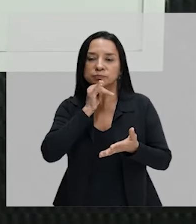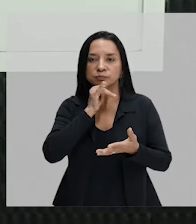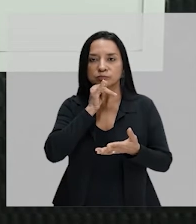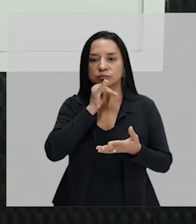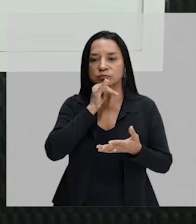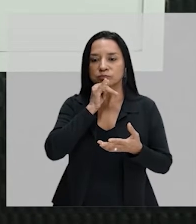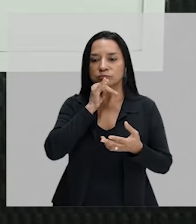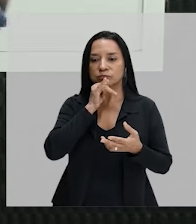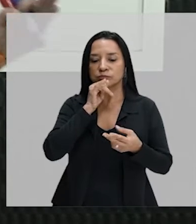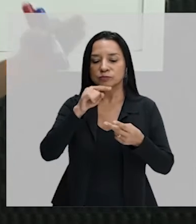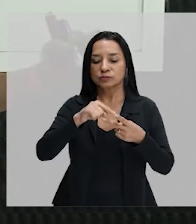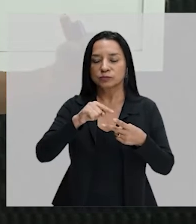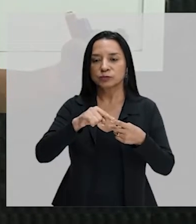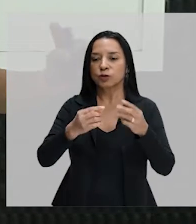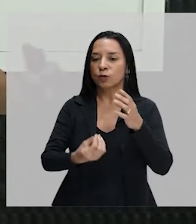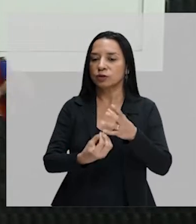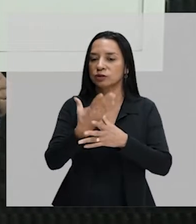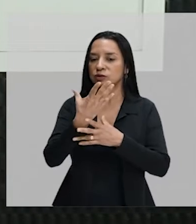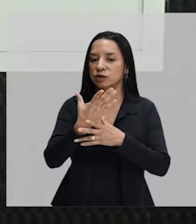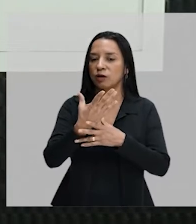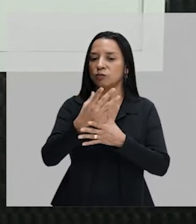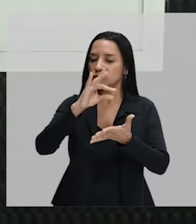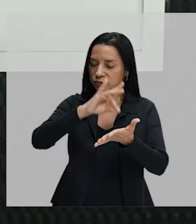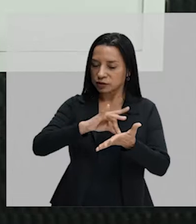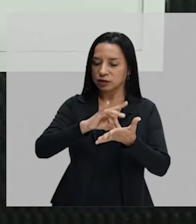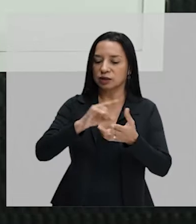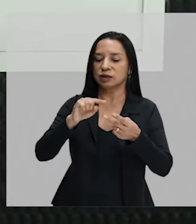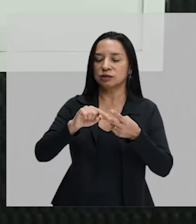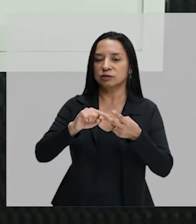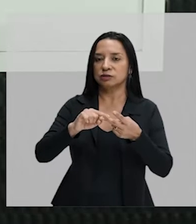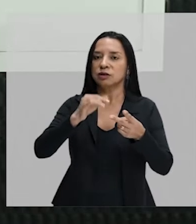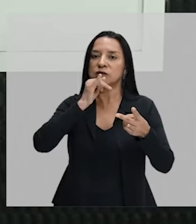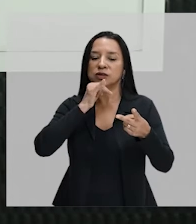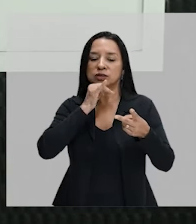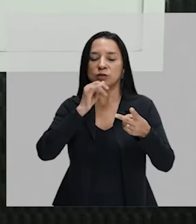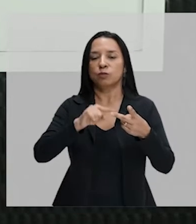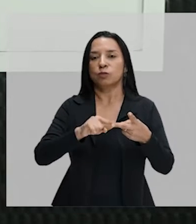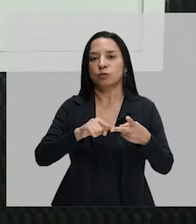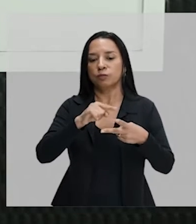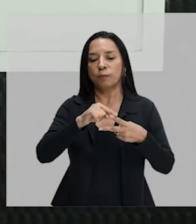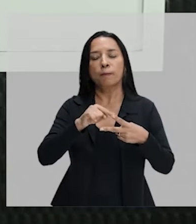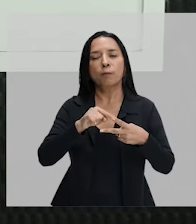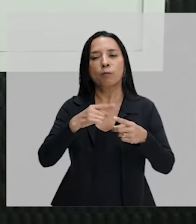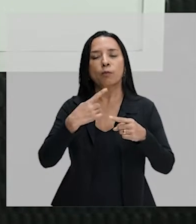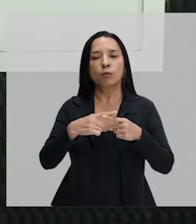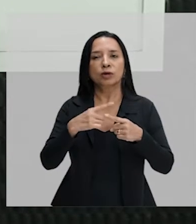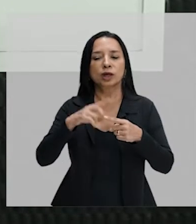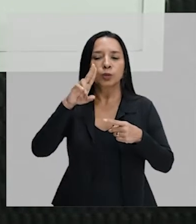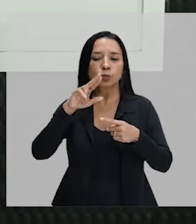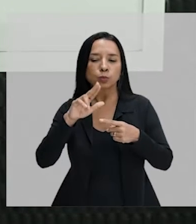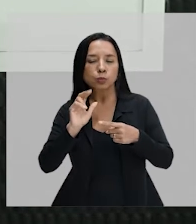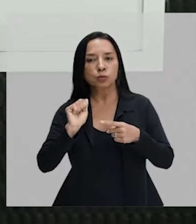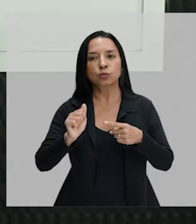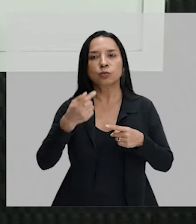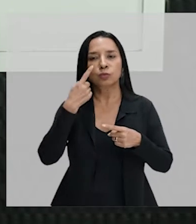exemplaridade, original, exemplar. Original porque nunca visto